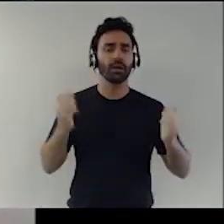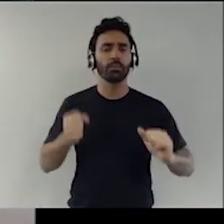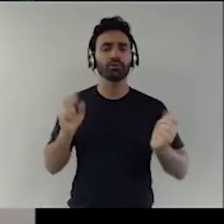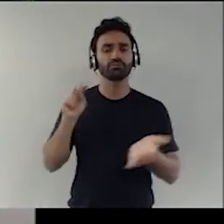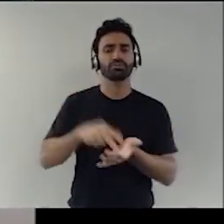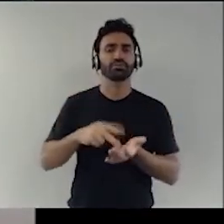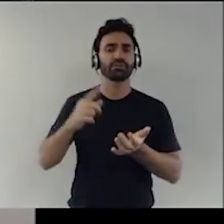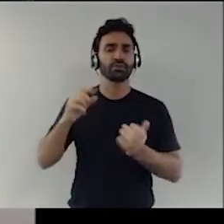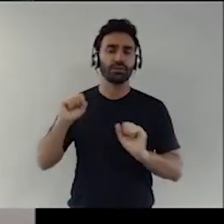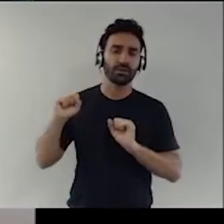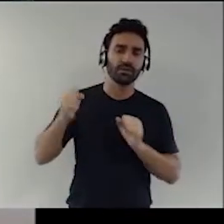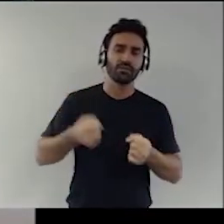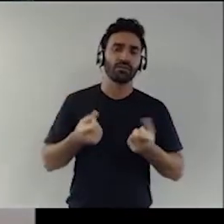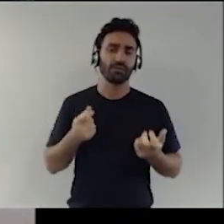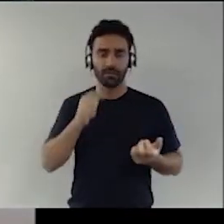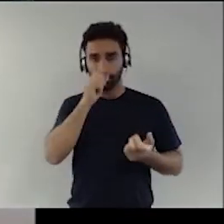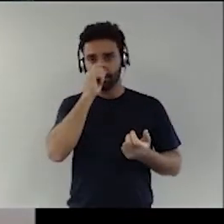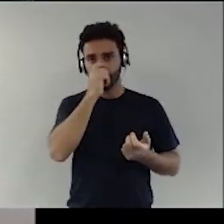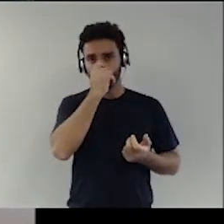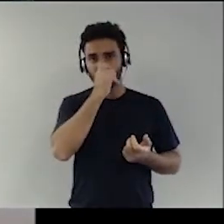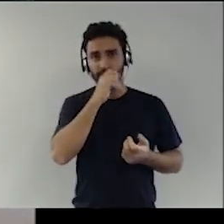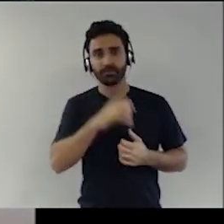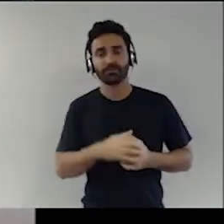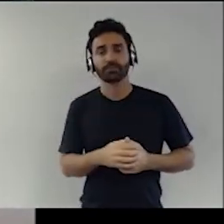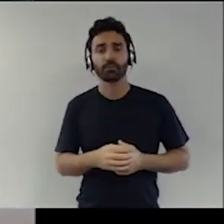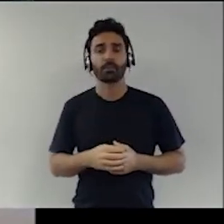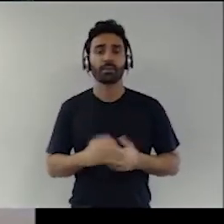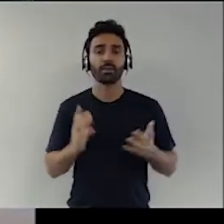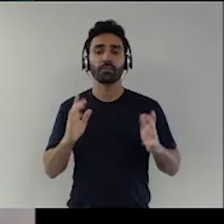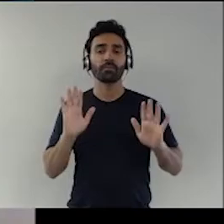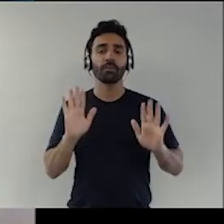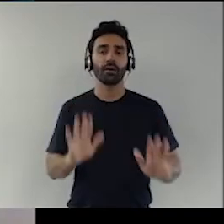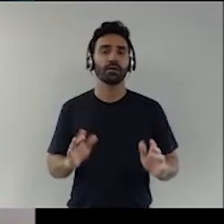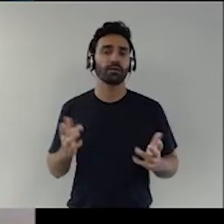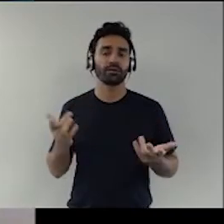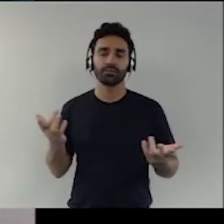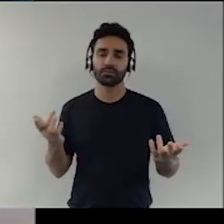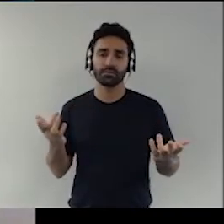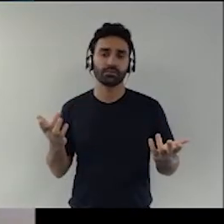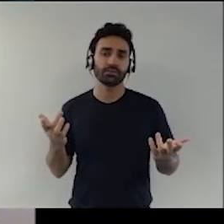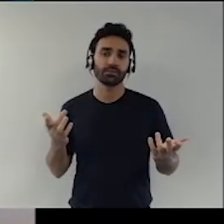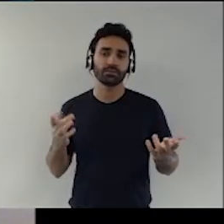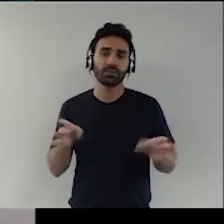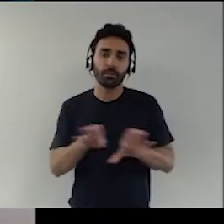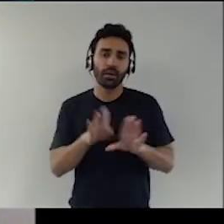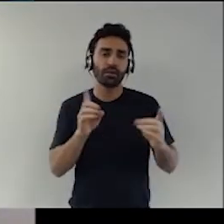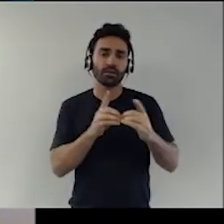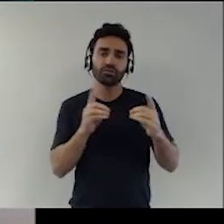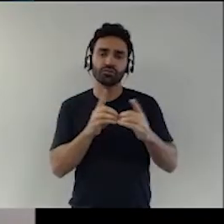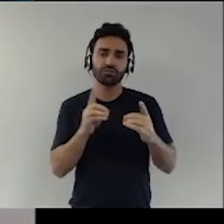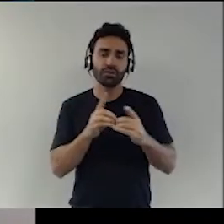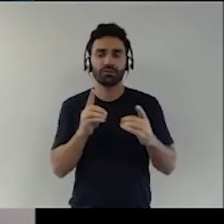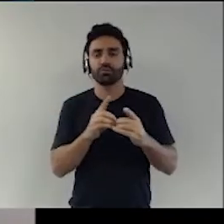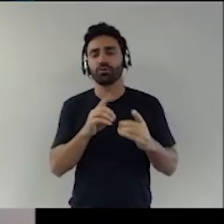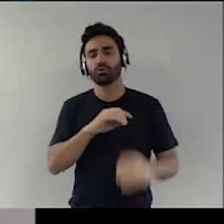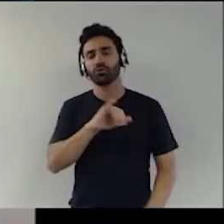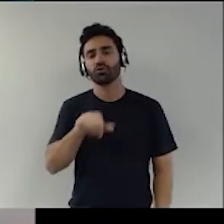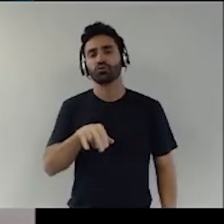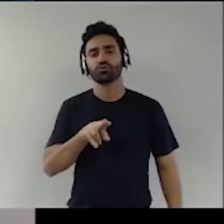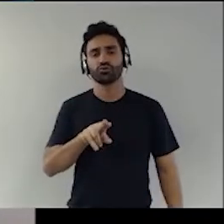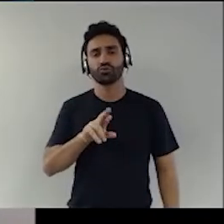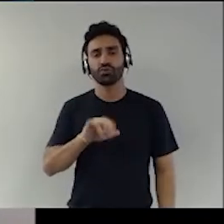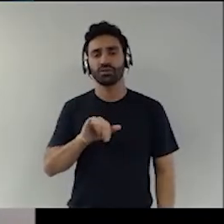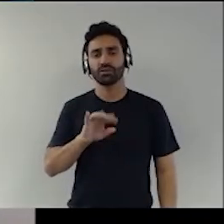outro lado, isso não pode significar o não atendimento ao jurisdicionado e a dificuldade que hoje a advocacia passa,